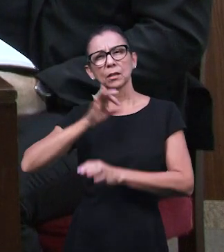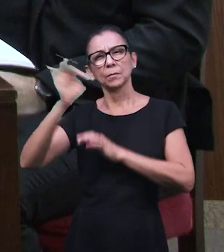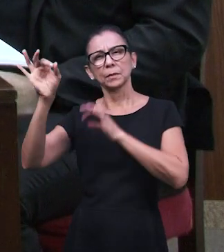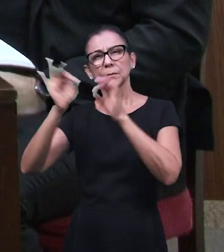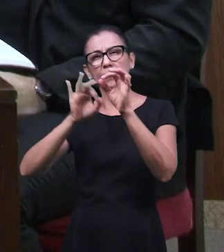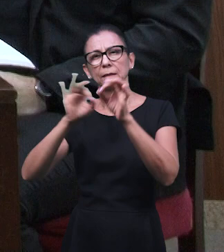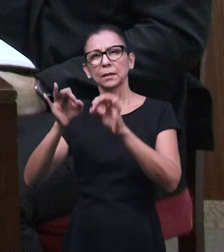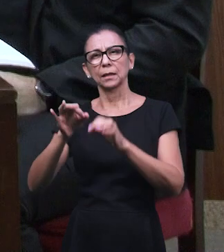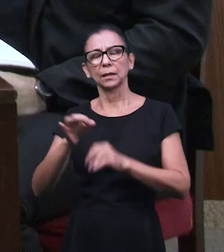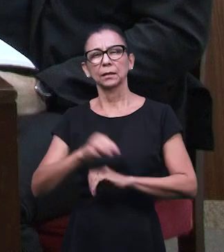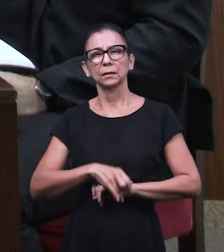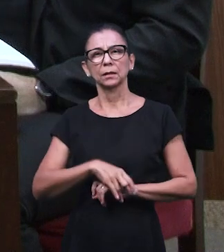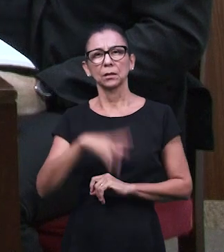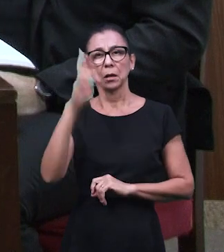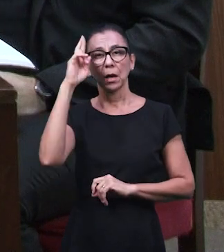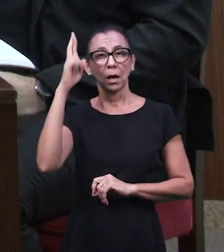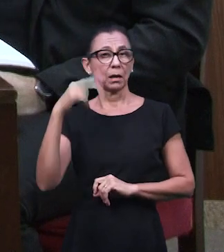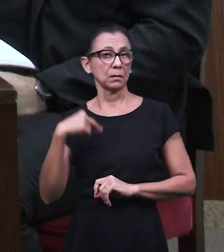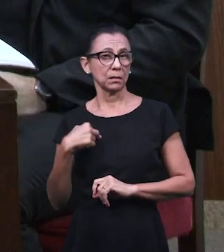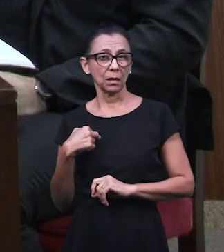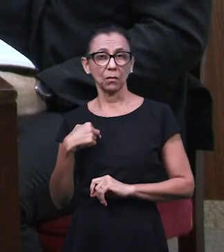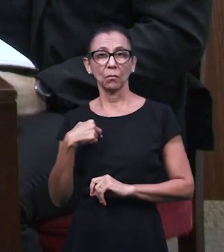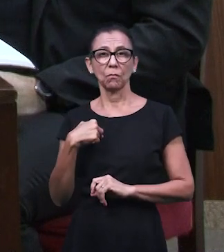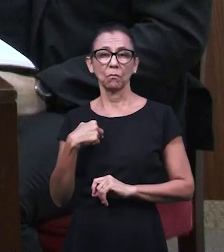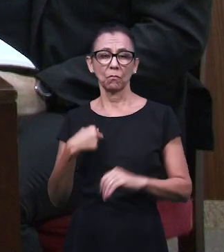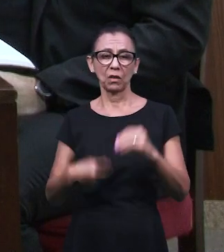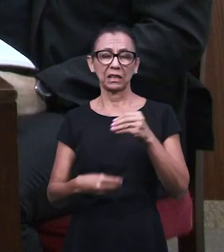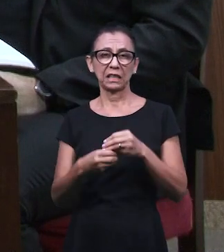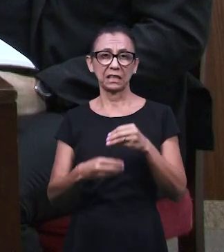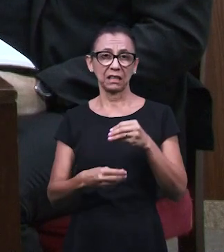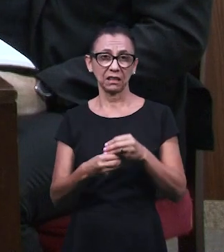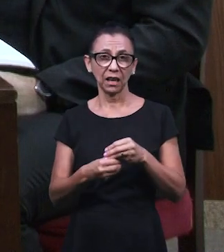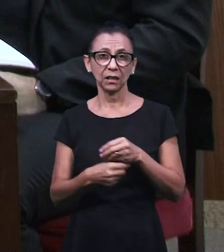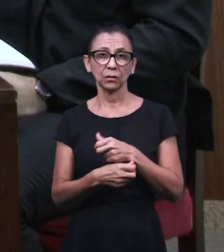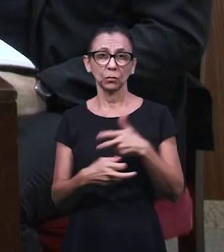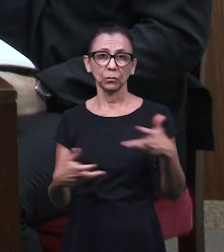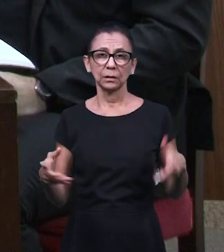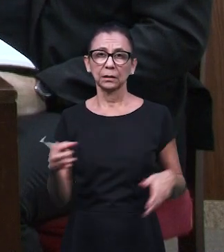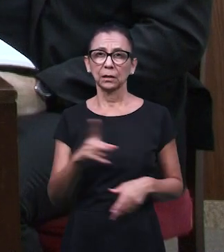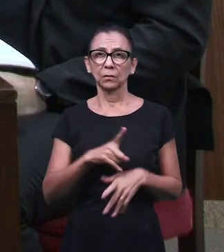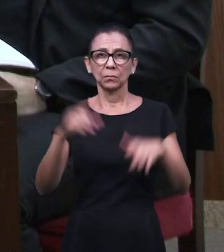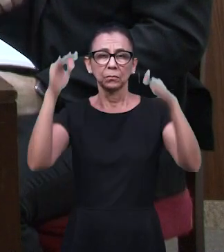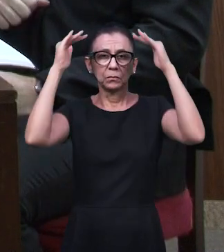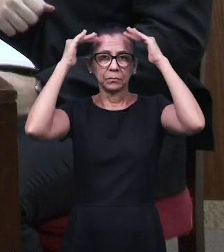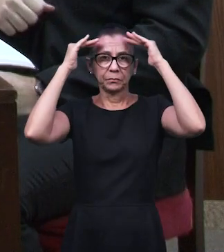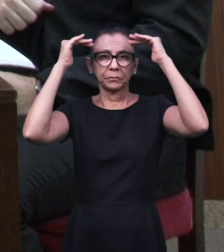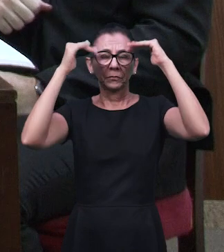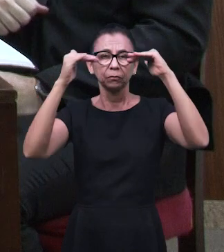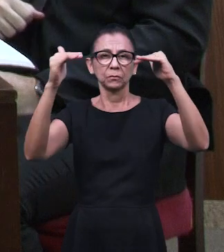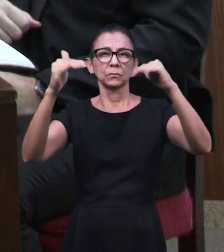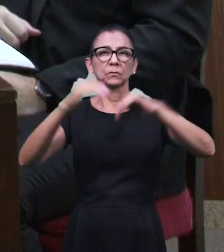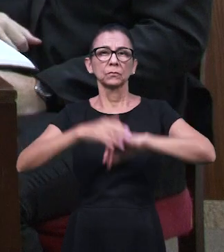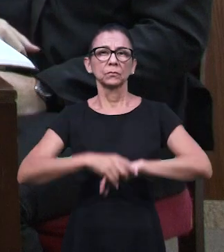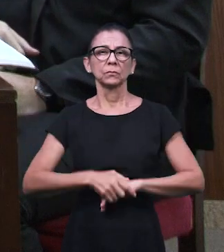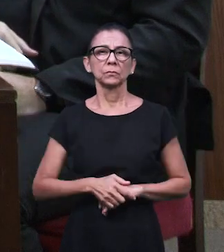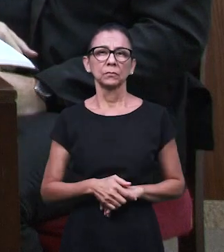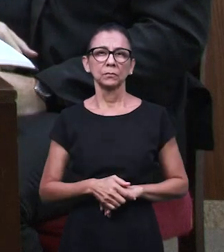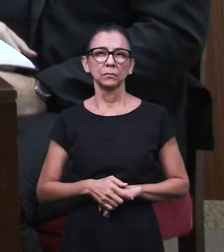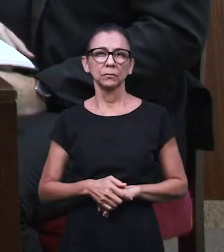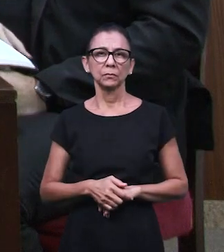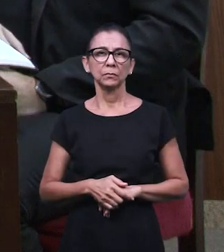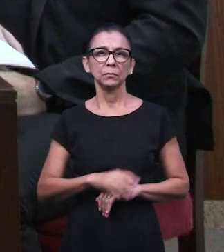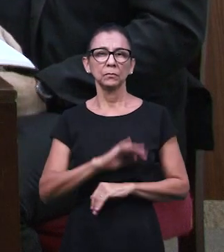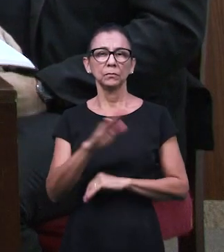acrescentar ou tirar algo, mas na obediência, fazendo o que o Senhor já preparou alcançaremos a vitória. Glória a Deus,